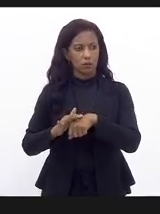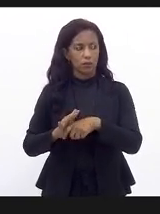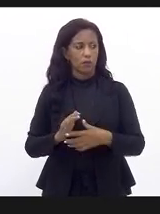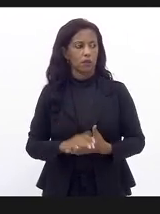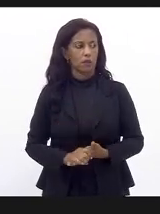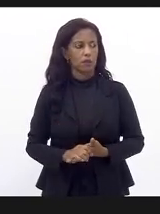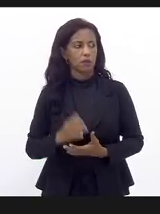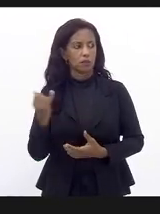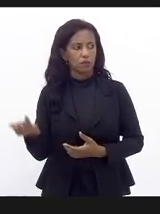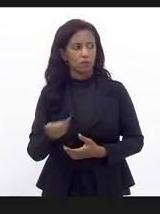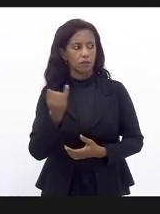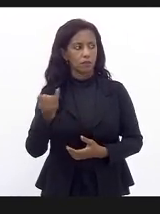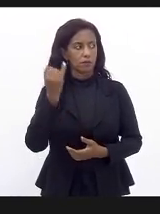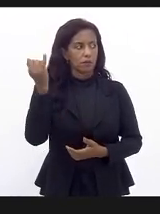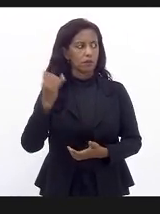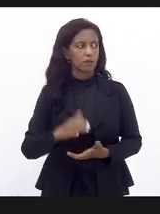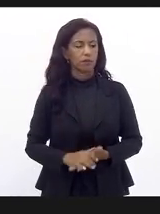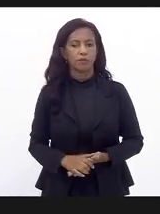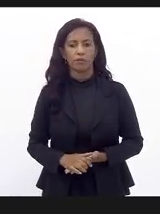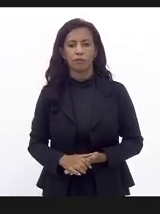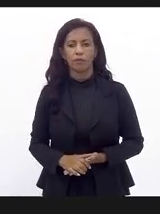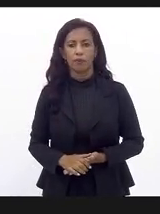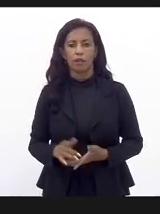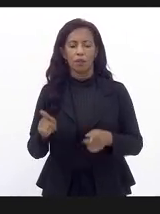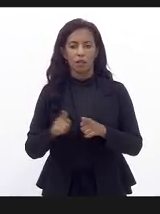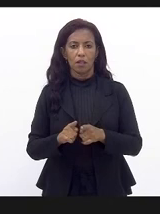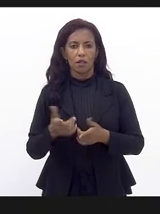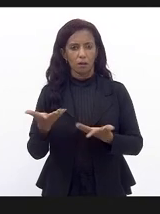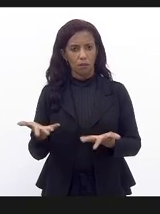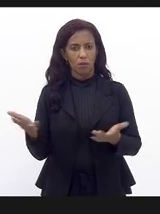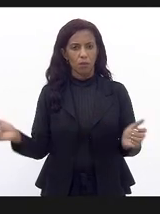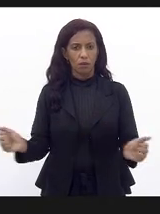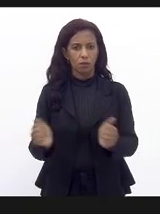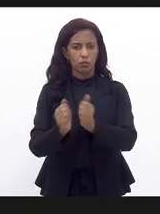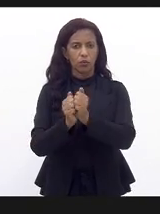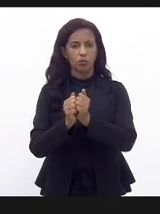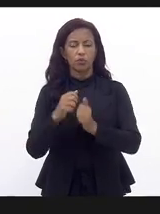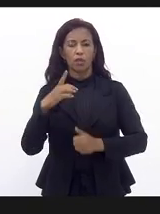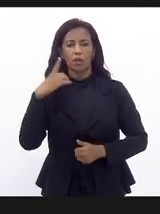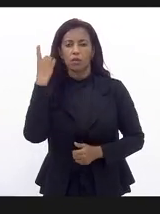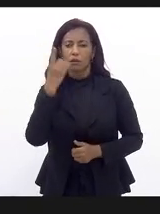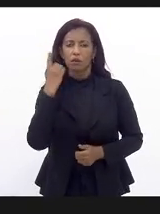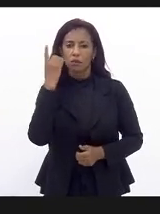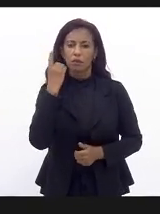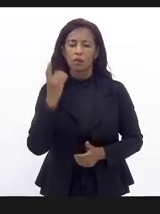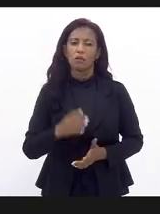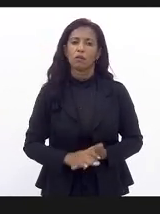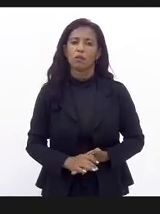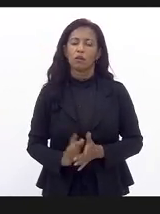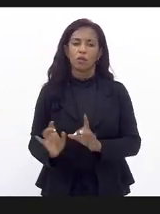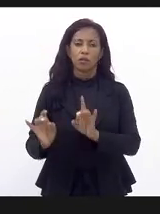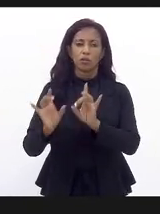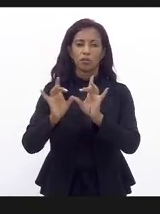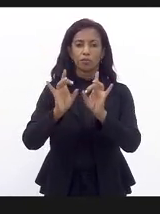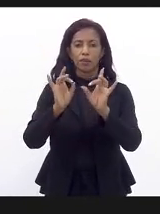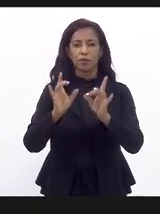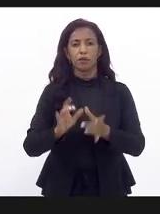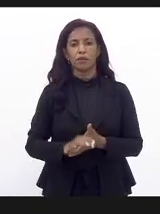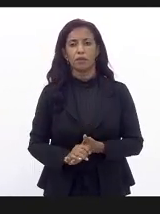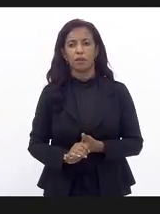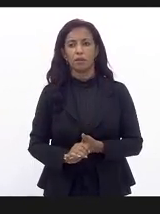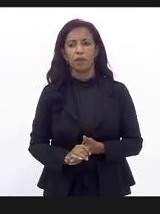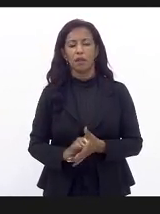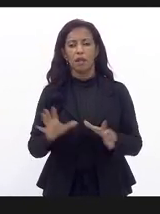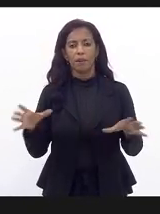precoce é fundamental, e eu quero aqui fazer coro a todas as deputadas, em especial, não é, a